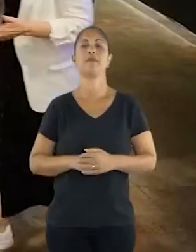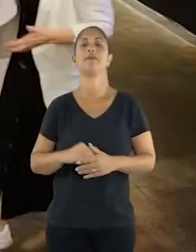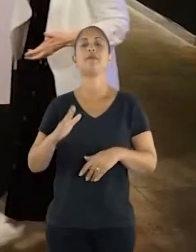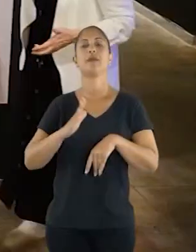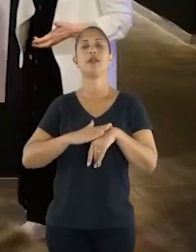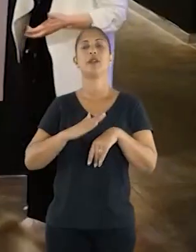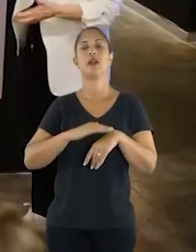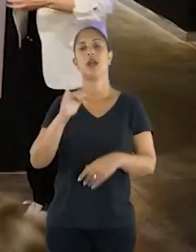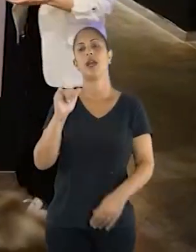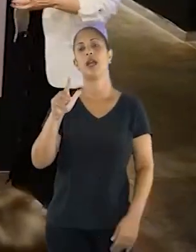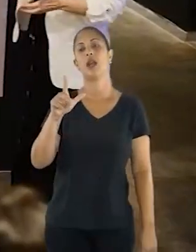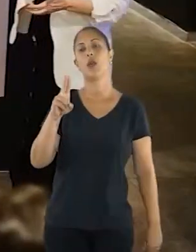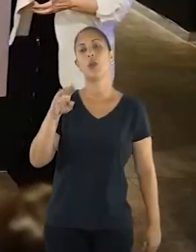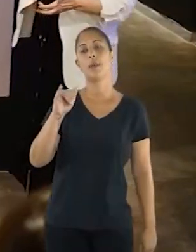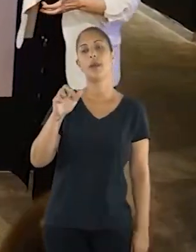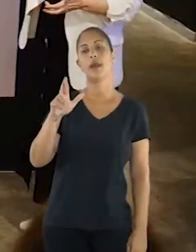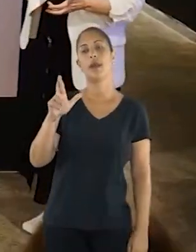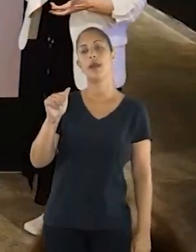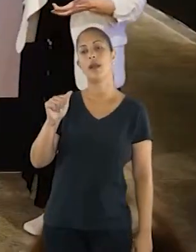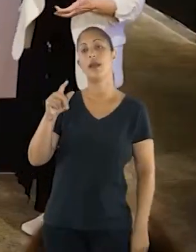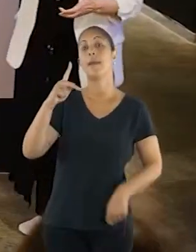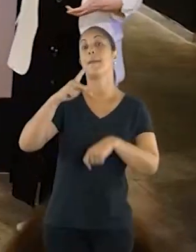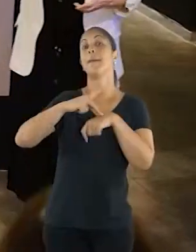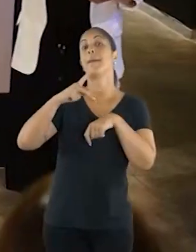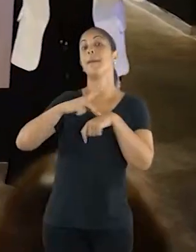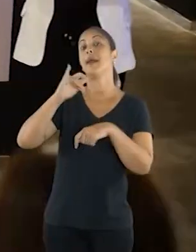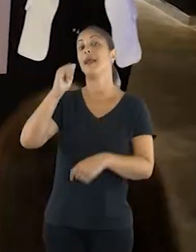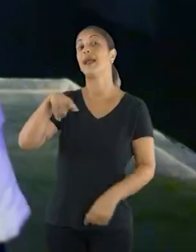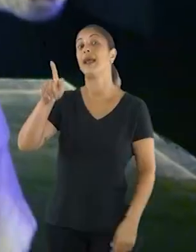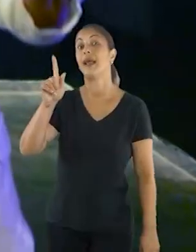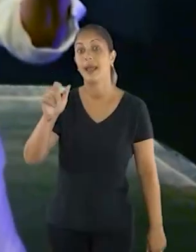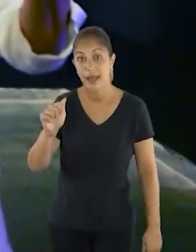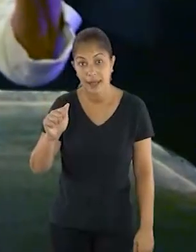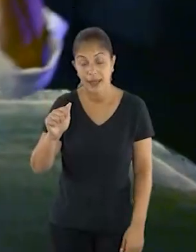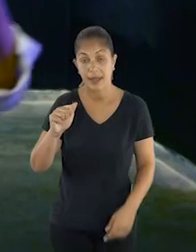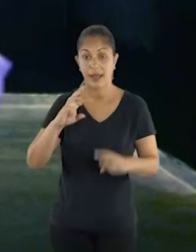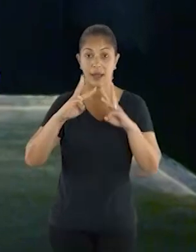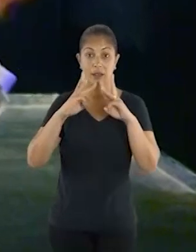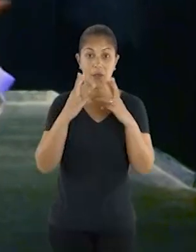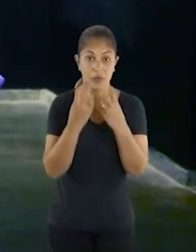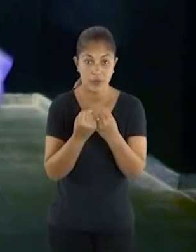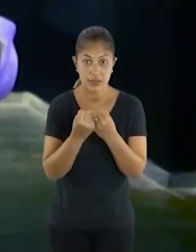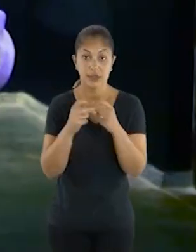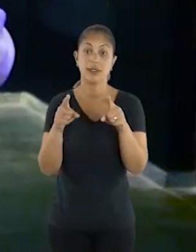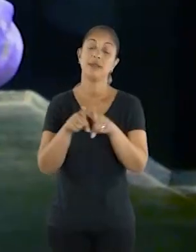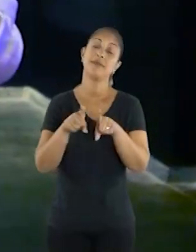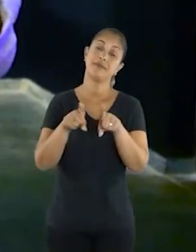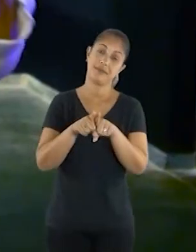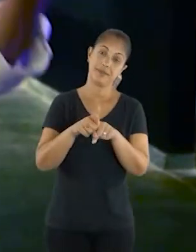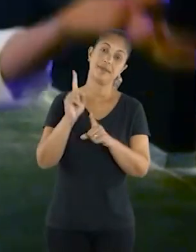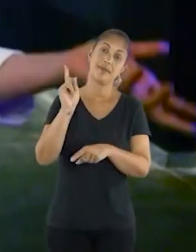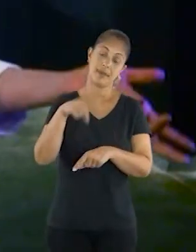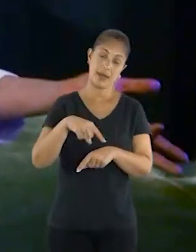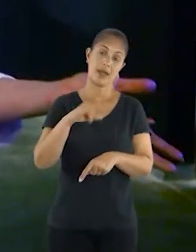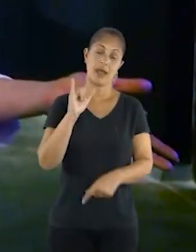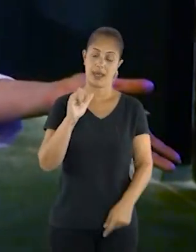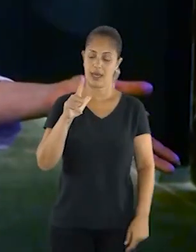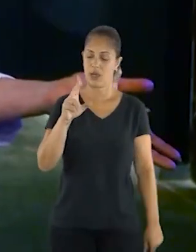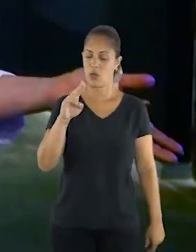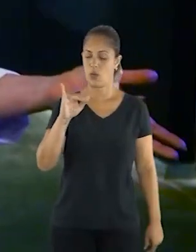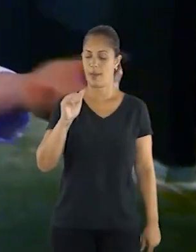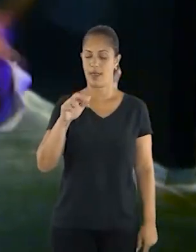chamar de Ilumiara a Pedra do Ingá, a Oficina Brenan, ele dizia que era a